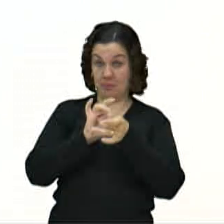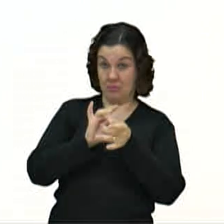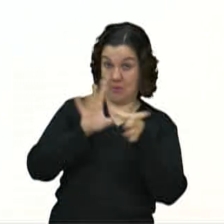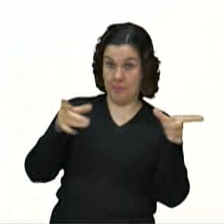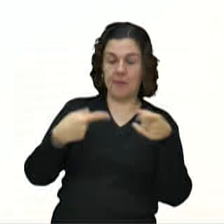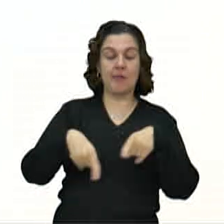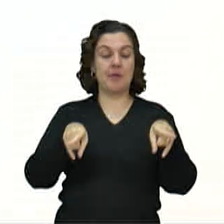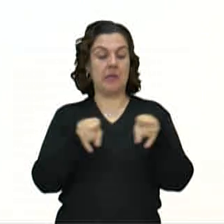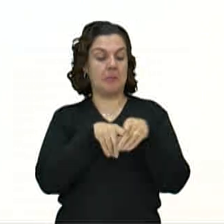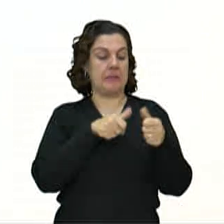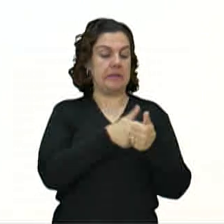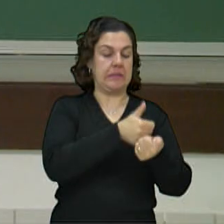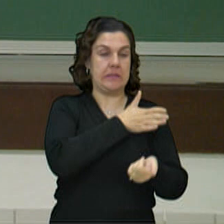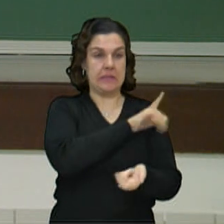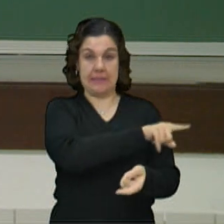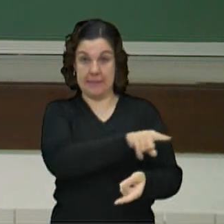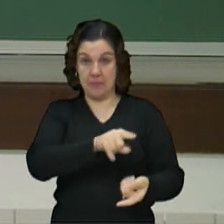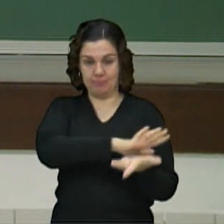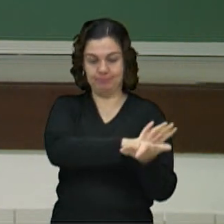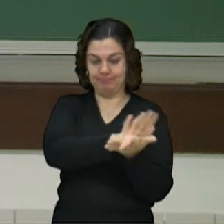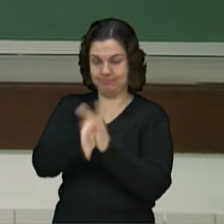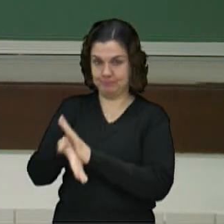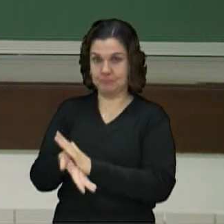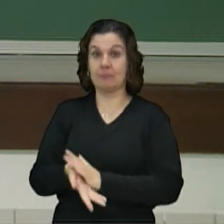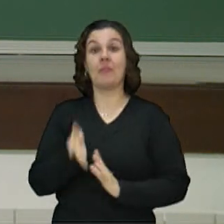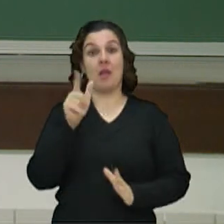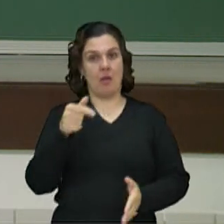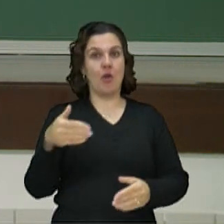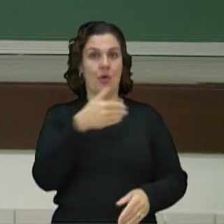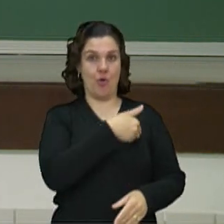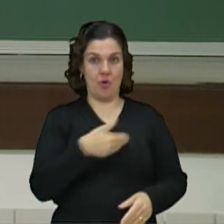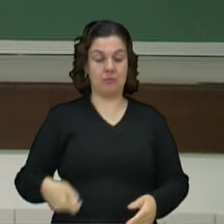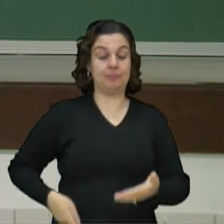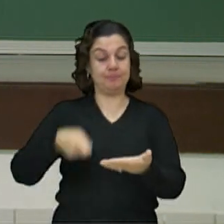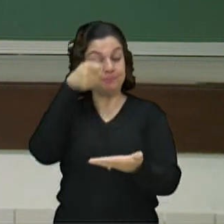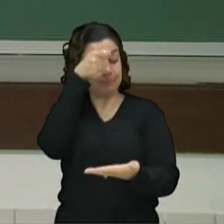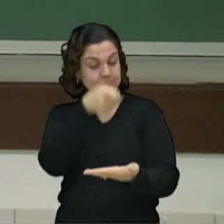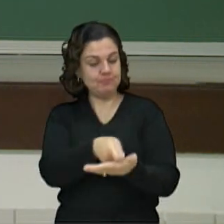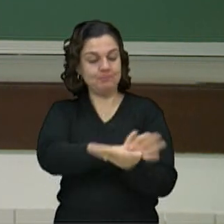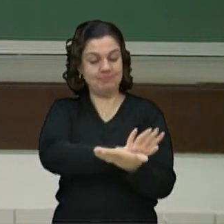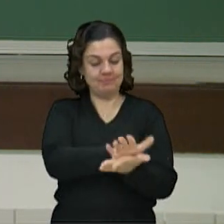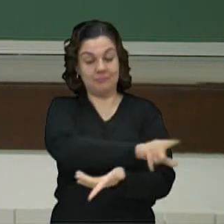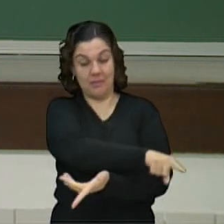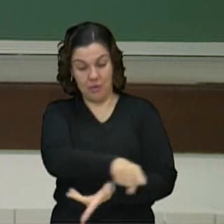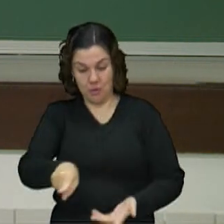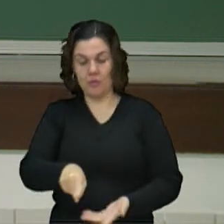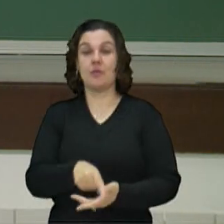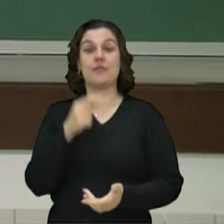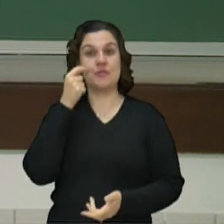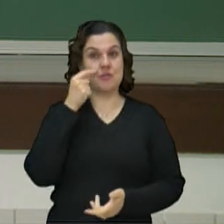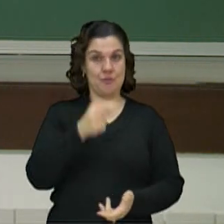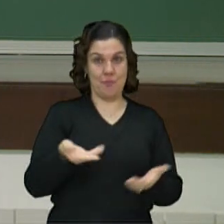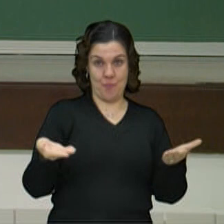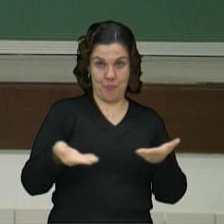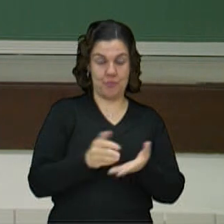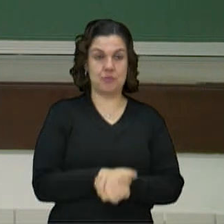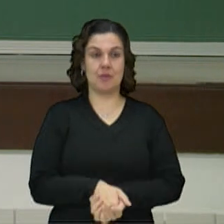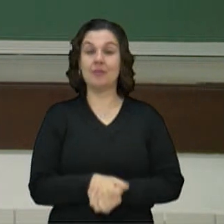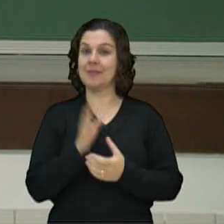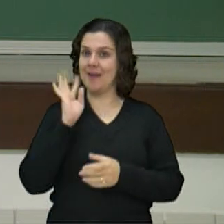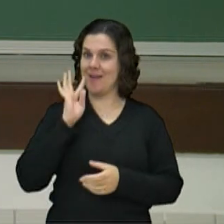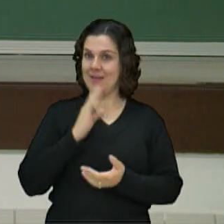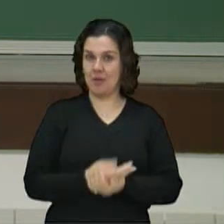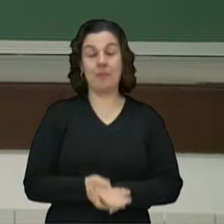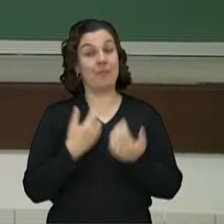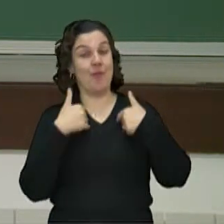e perseguição aos inimigos. Um governo totalitário, como você viu várias características na aula de hoje.